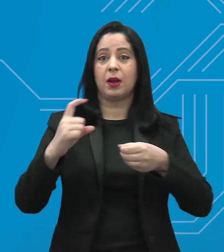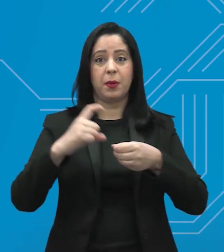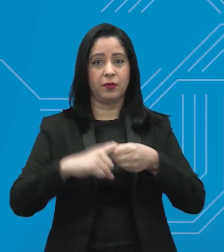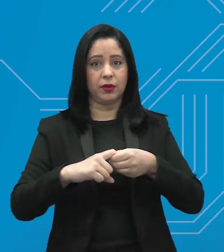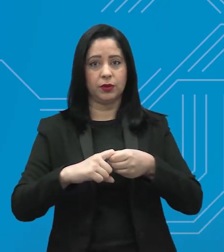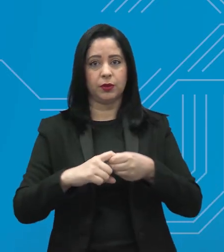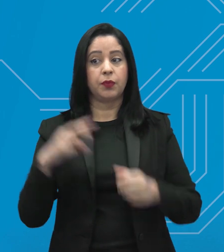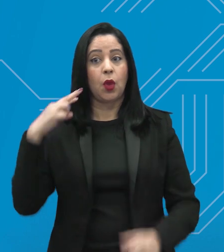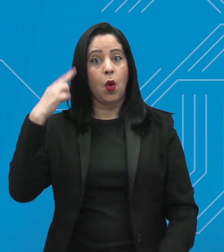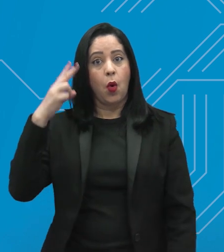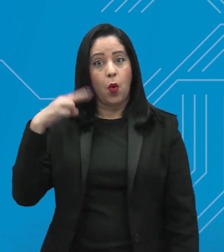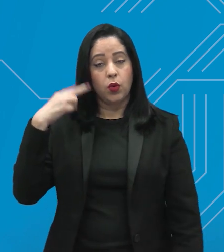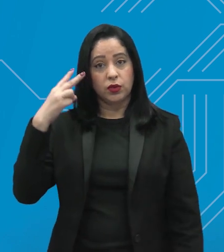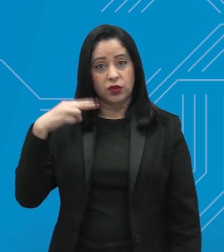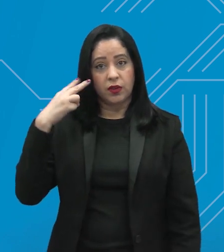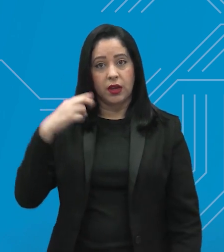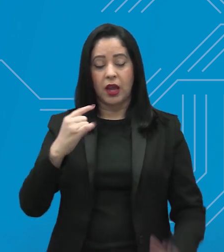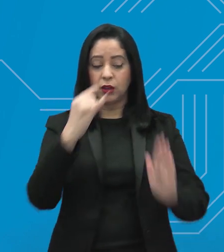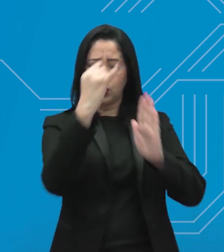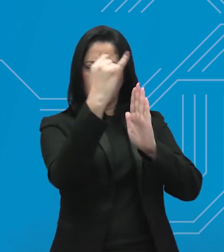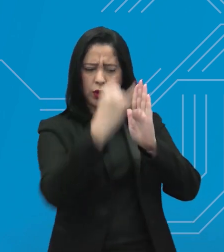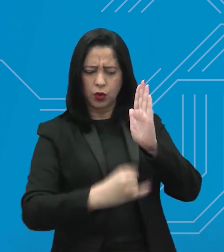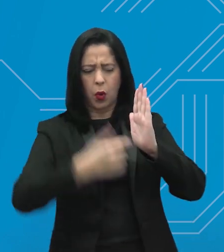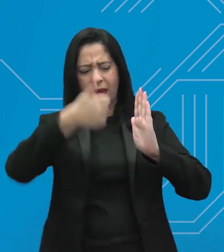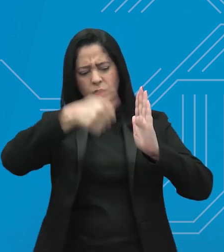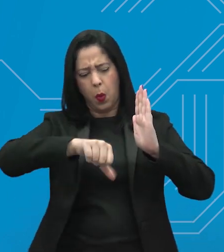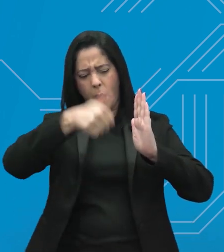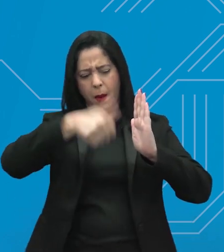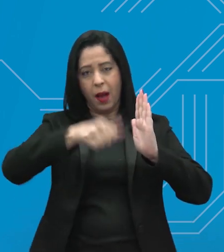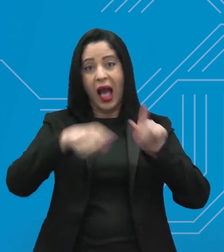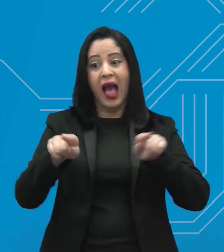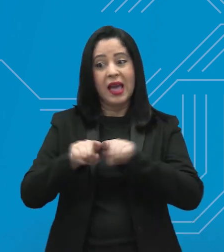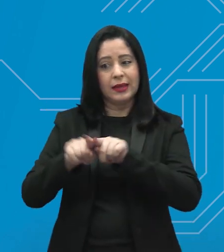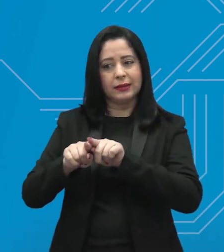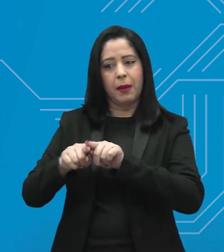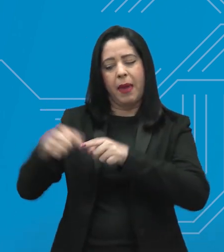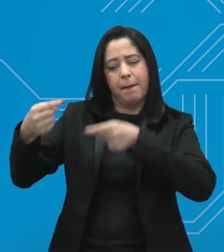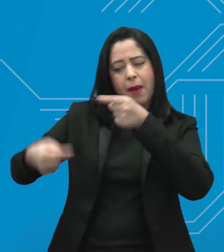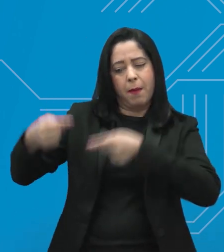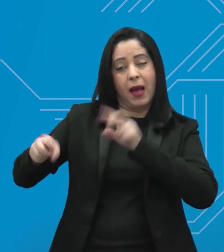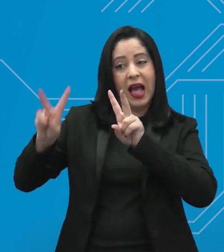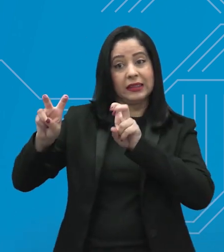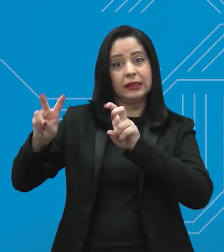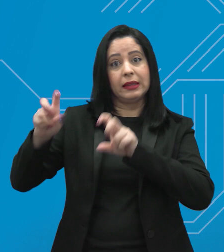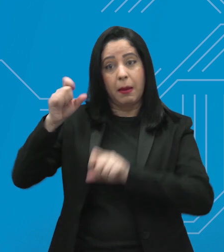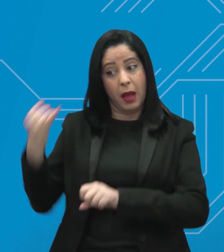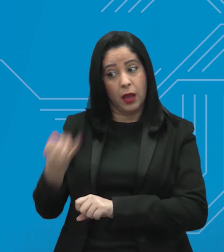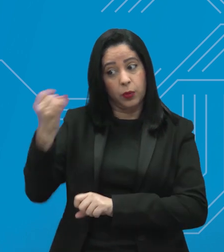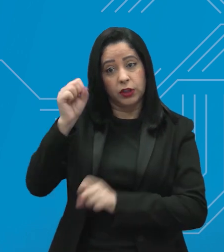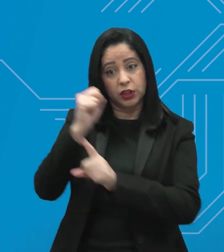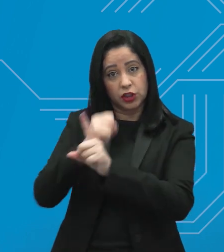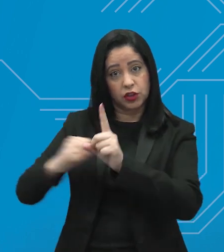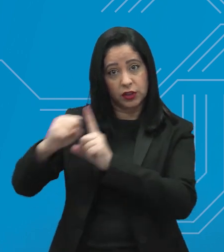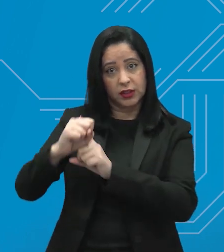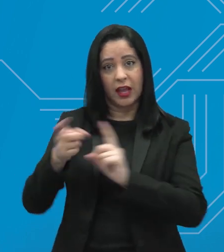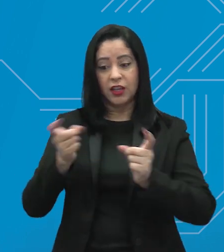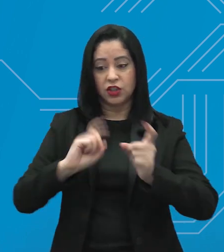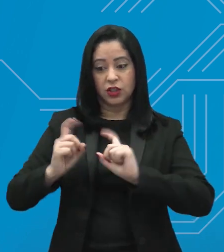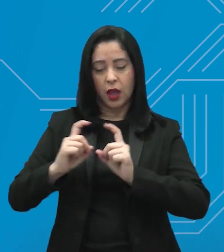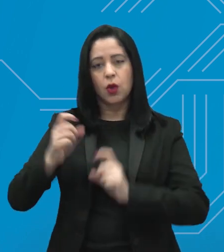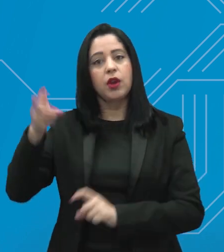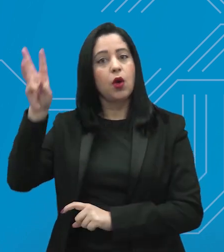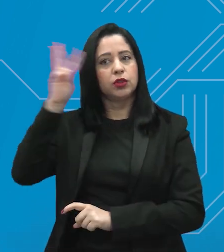Estamos de volta e os vereadores apreciaram documentos e debateram temas de interesse público na sessão realizada na